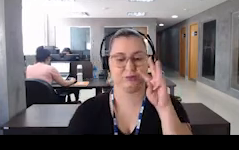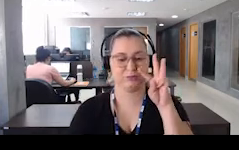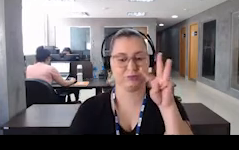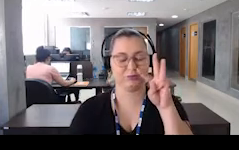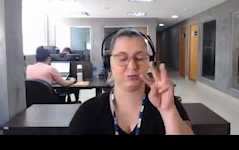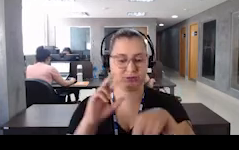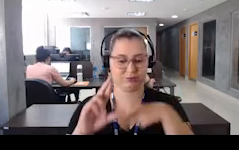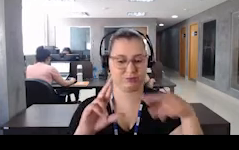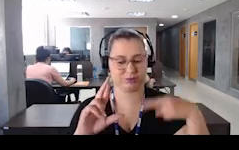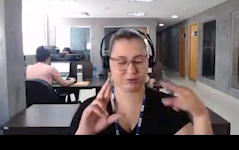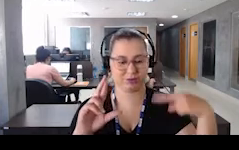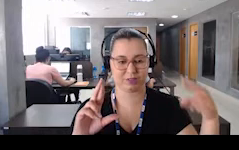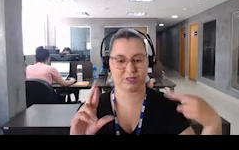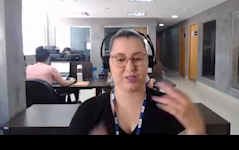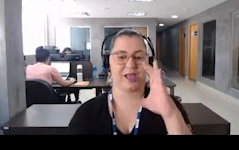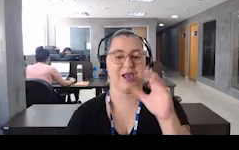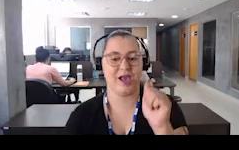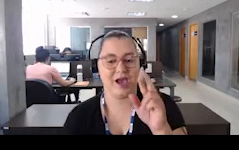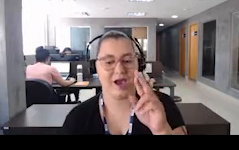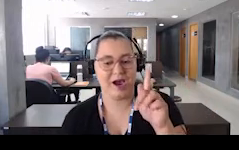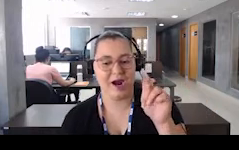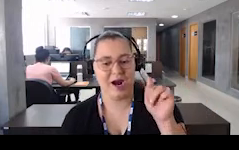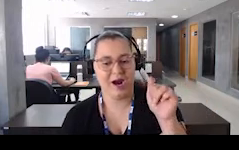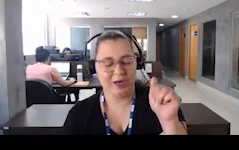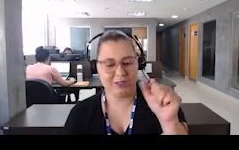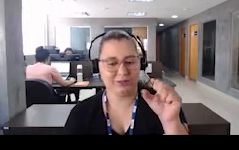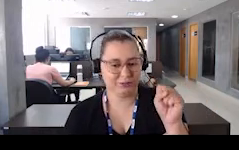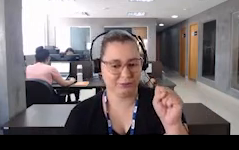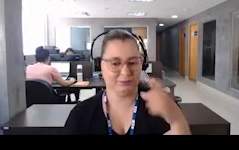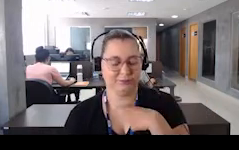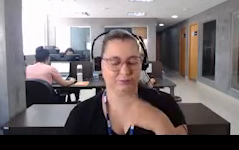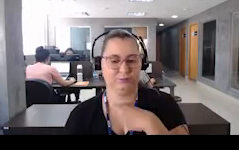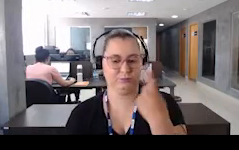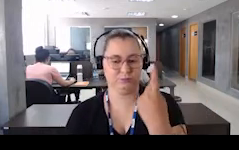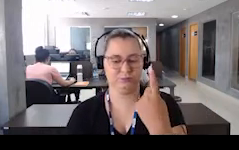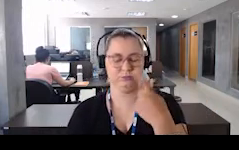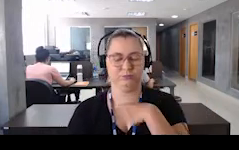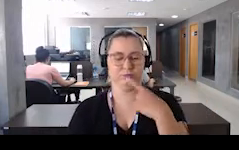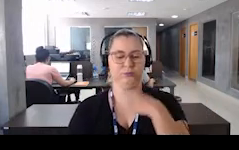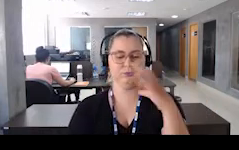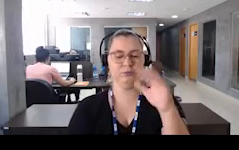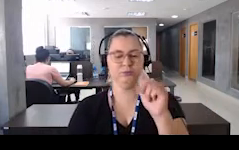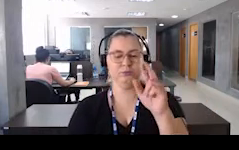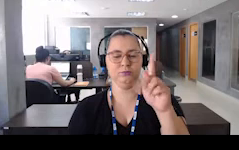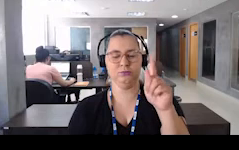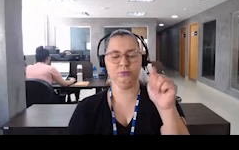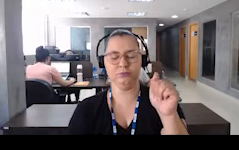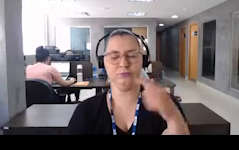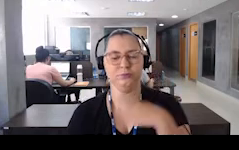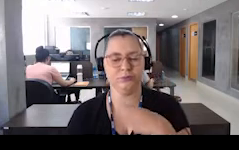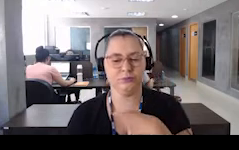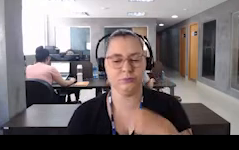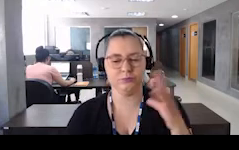3 resistores aqui, ó, essas 3 cargas, em apenas uma carga, né? Que vai ter um valor de R total. Então, vamos